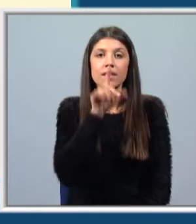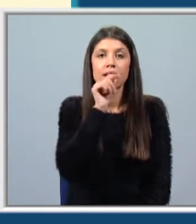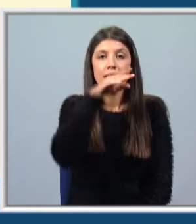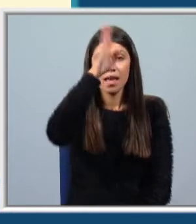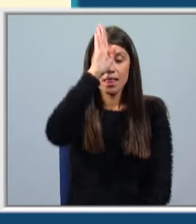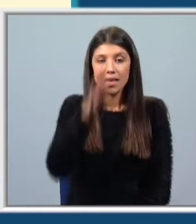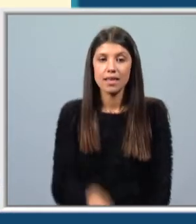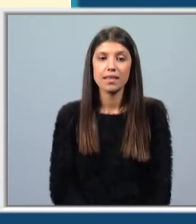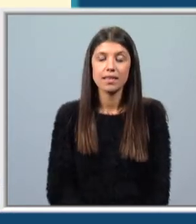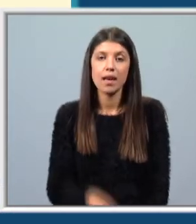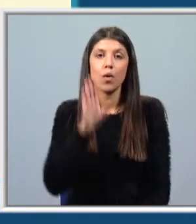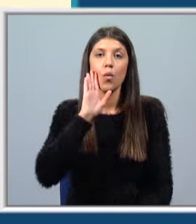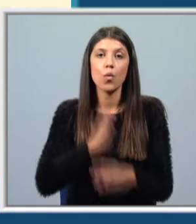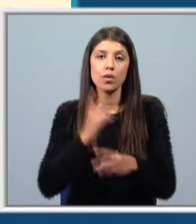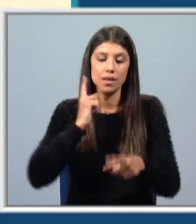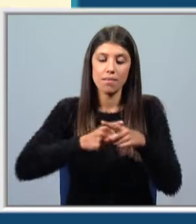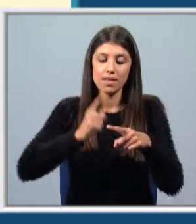Galinha, acaba em qual sílaba?